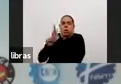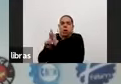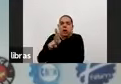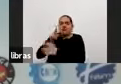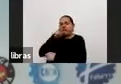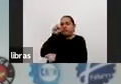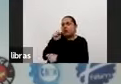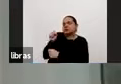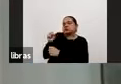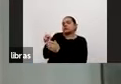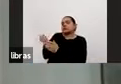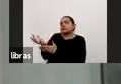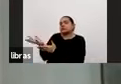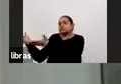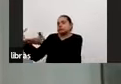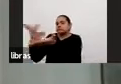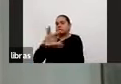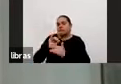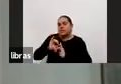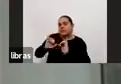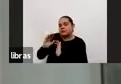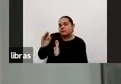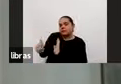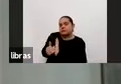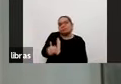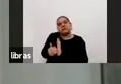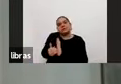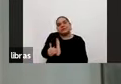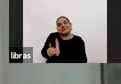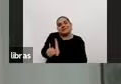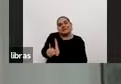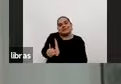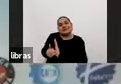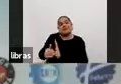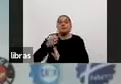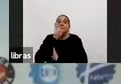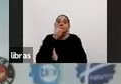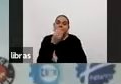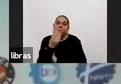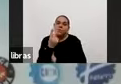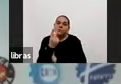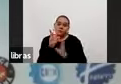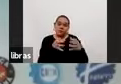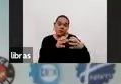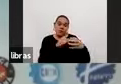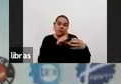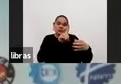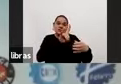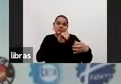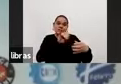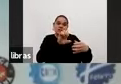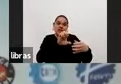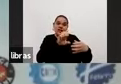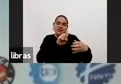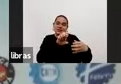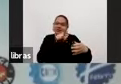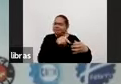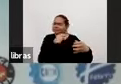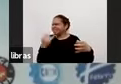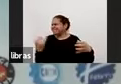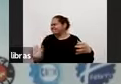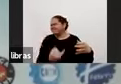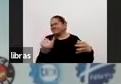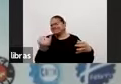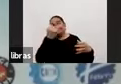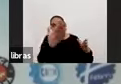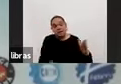fazendo isso para eles. Então, eu sempre deixo claro aqui para os trabalhadores que o Diese é uma ferramenta extremamente relevante